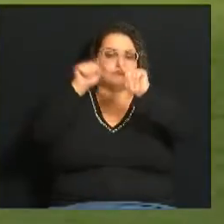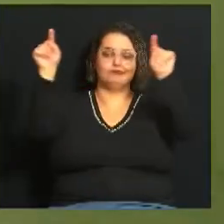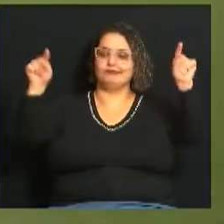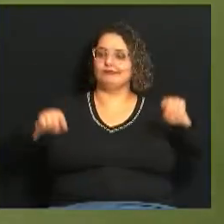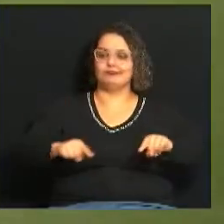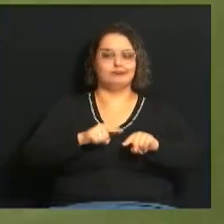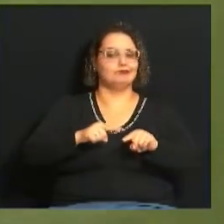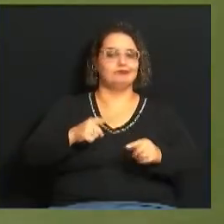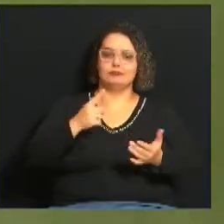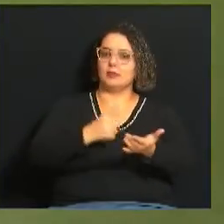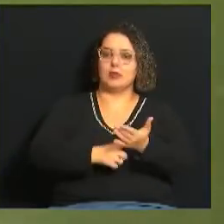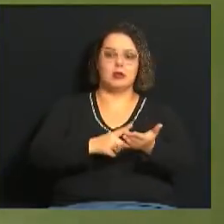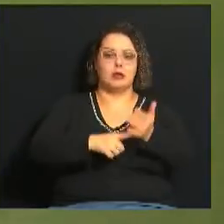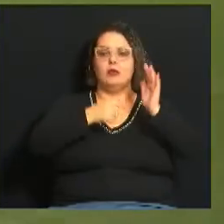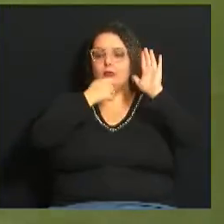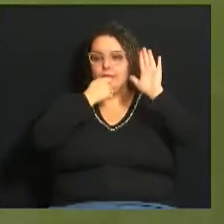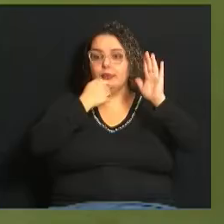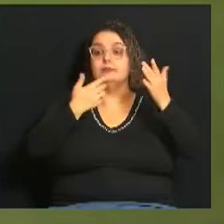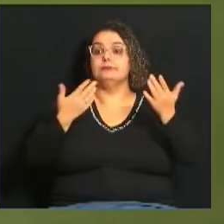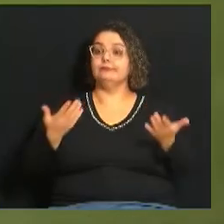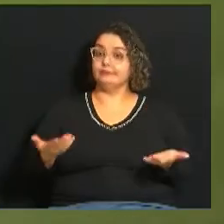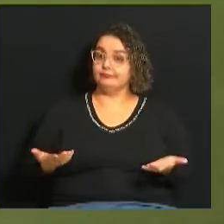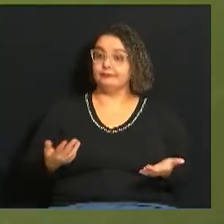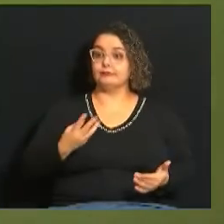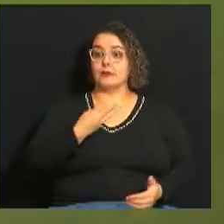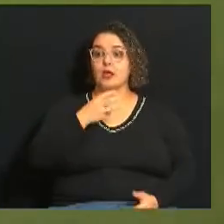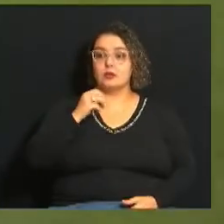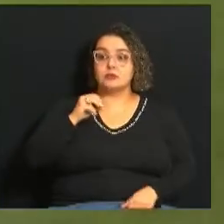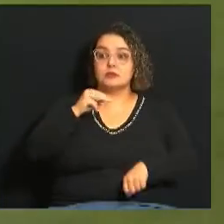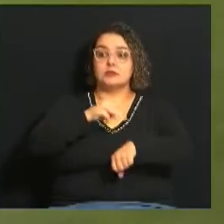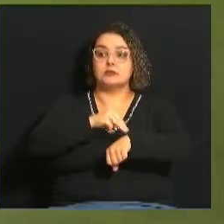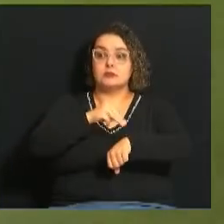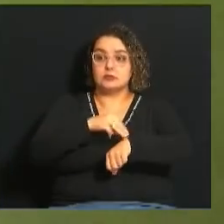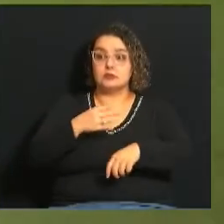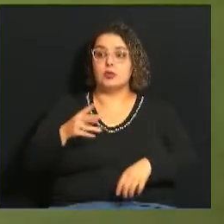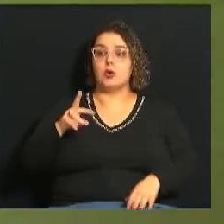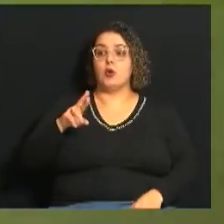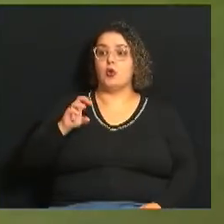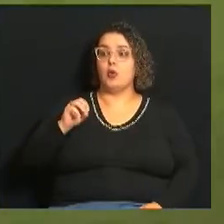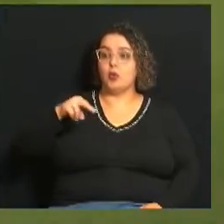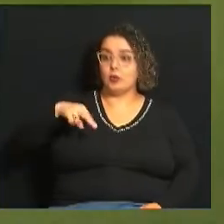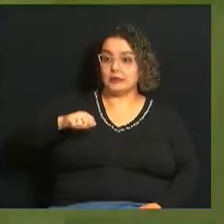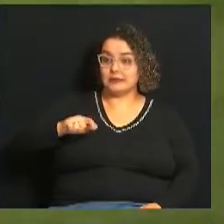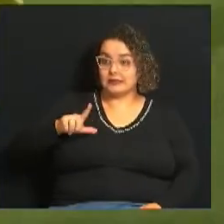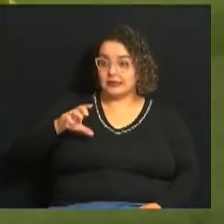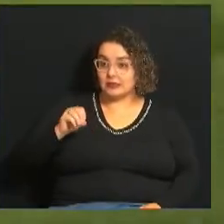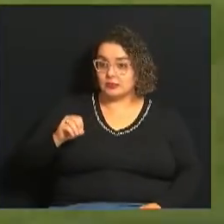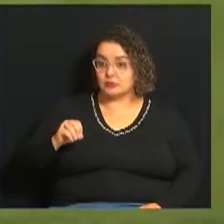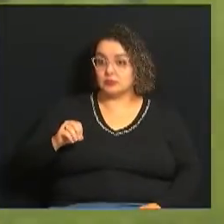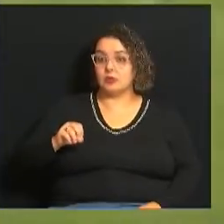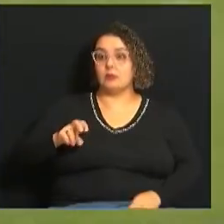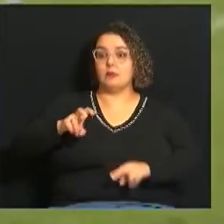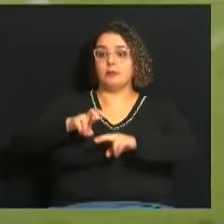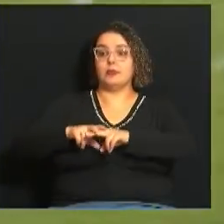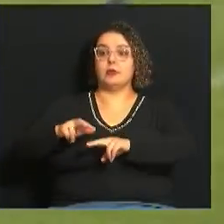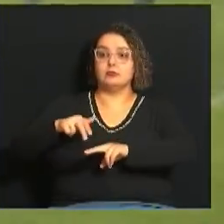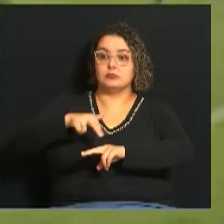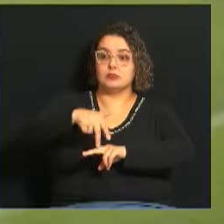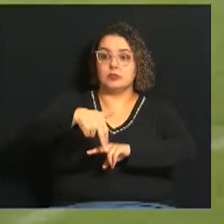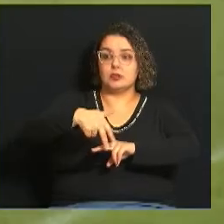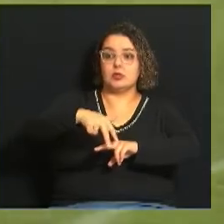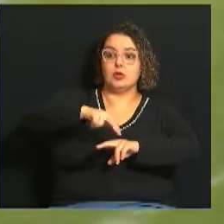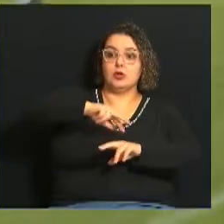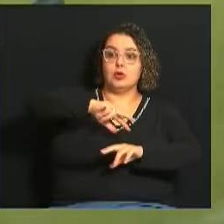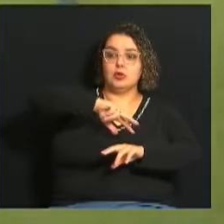marcaram. E não é que aos 30 minutos, Ronaldo saiu do banco de reservas, girou para cima